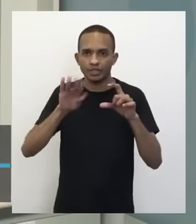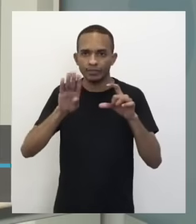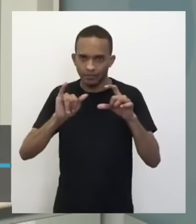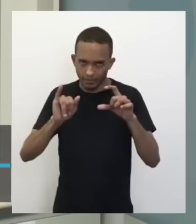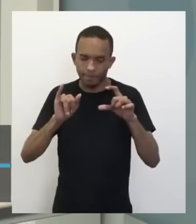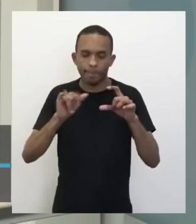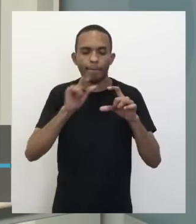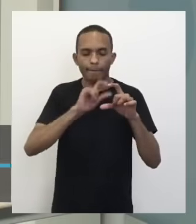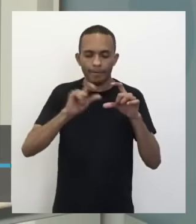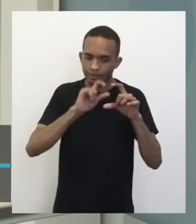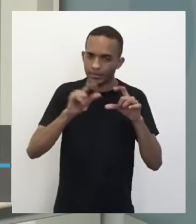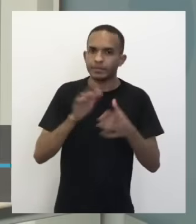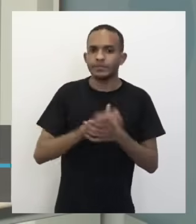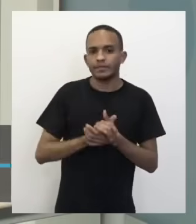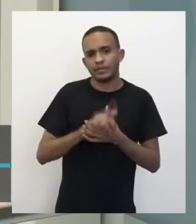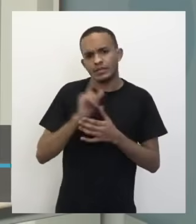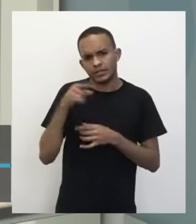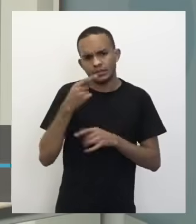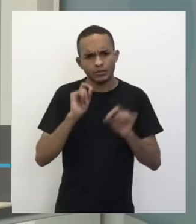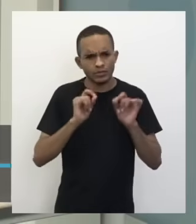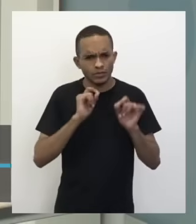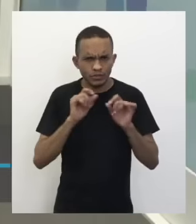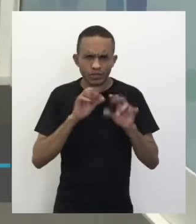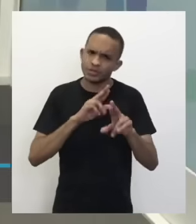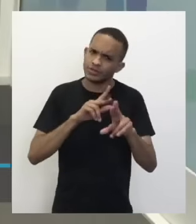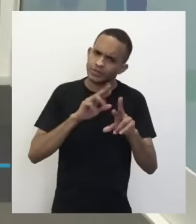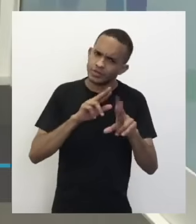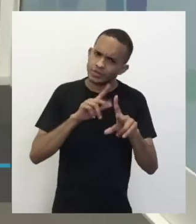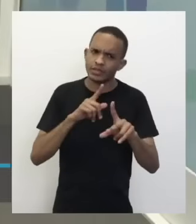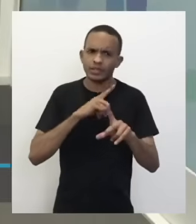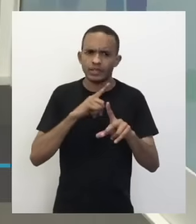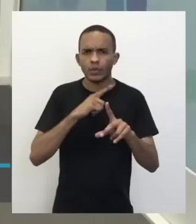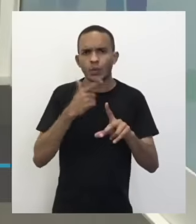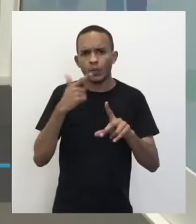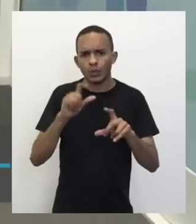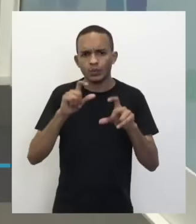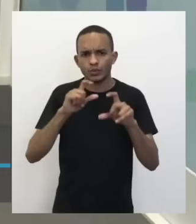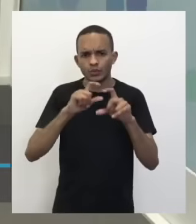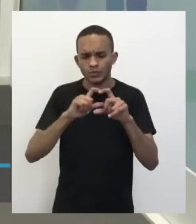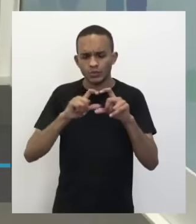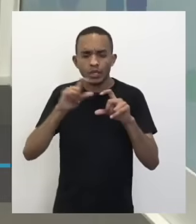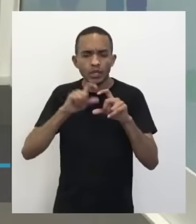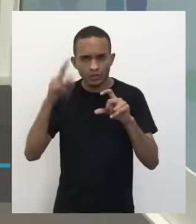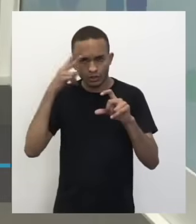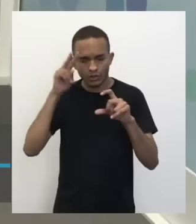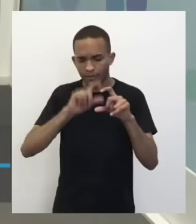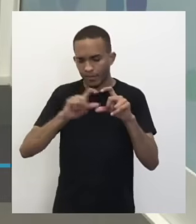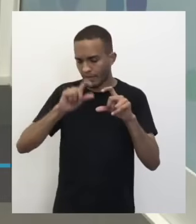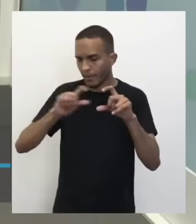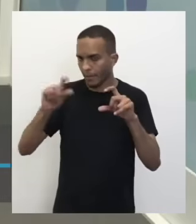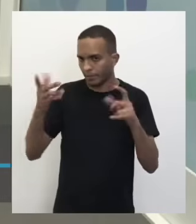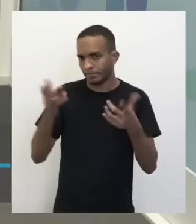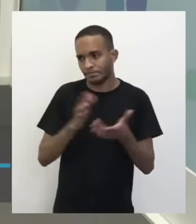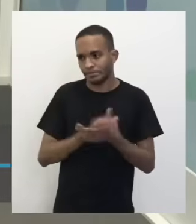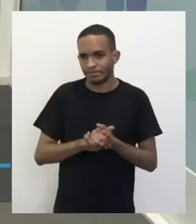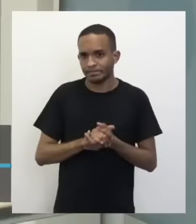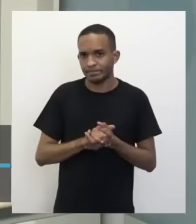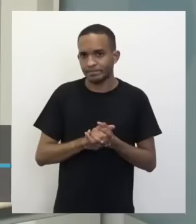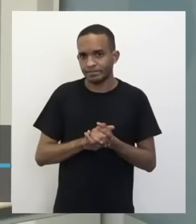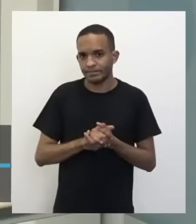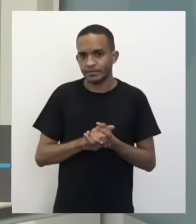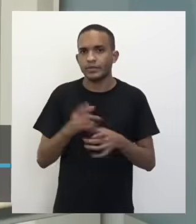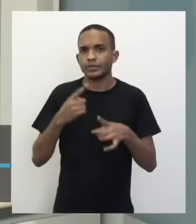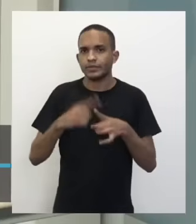então talvez, né, depois fazer uma diferença. Ela tá olhando o HQ, né, história em quadrinhos. O que mais? Tirinha porque